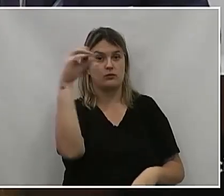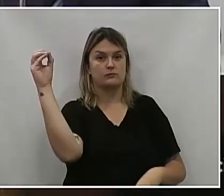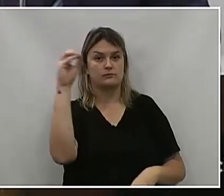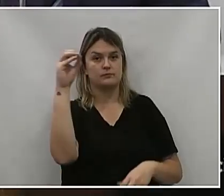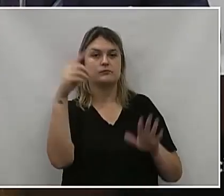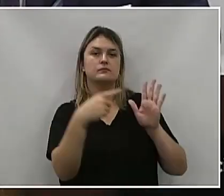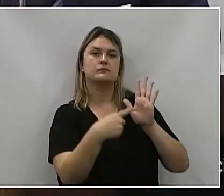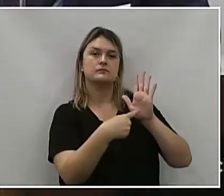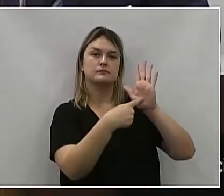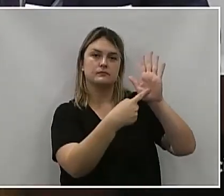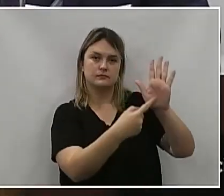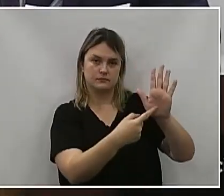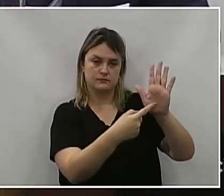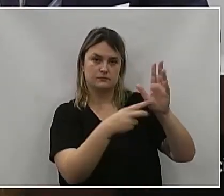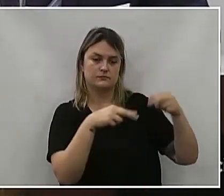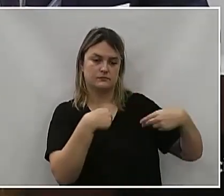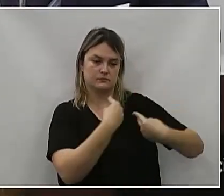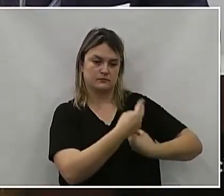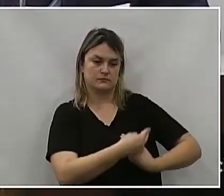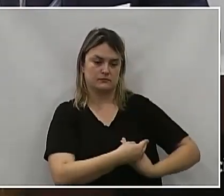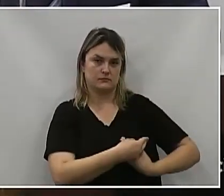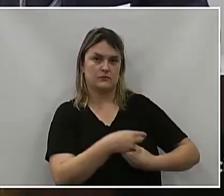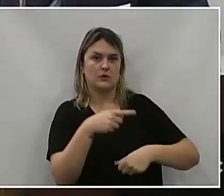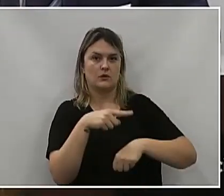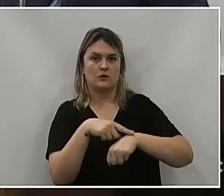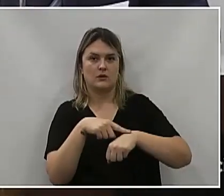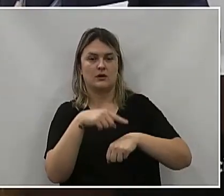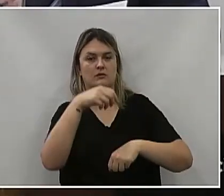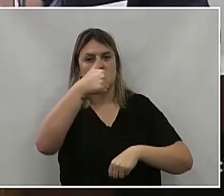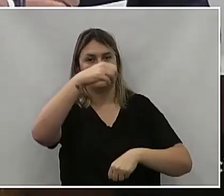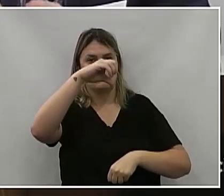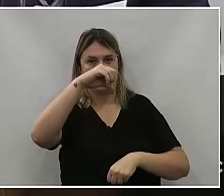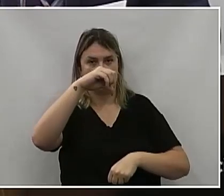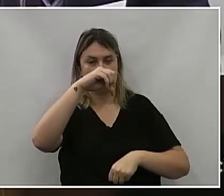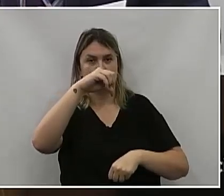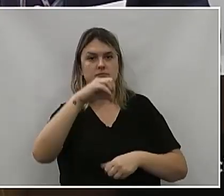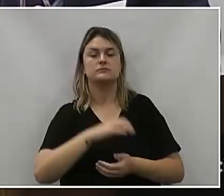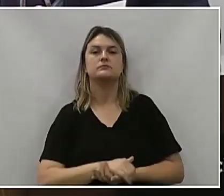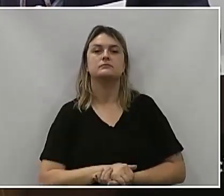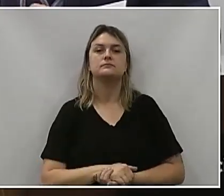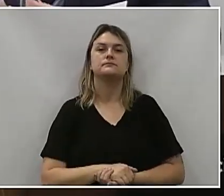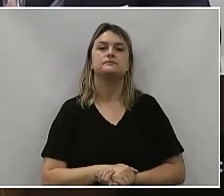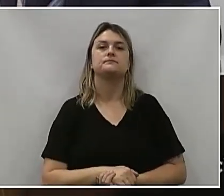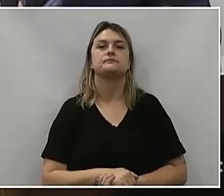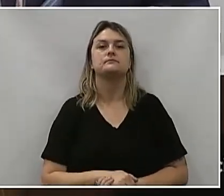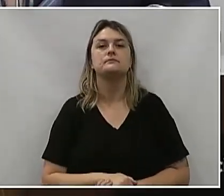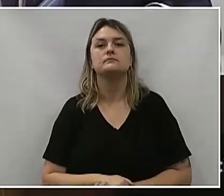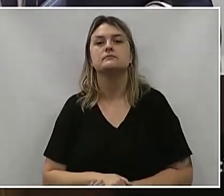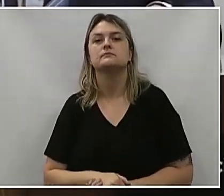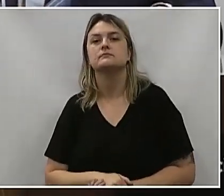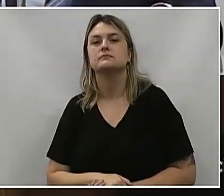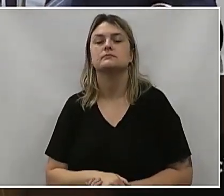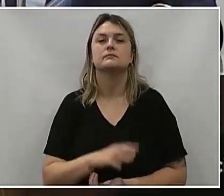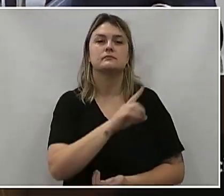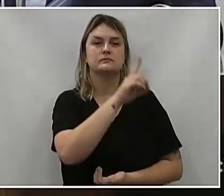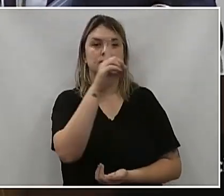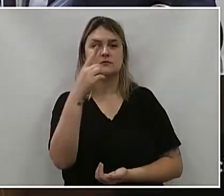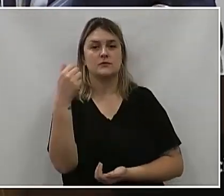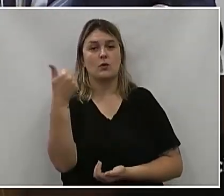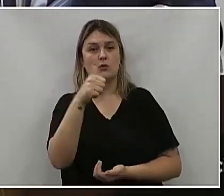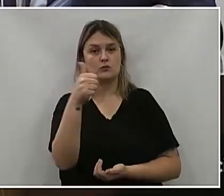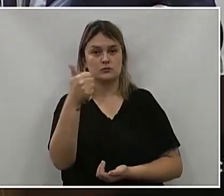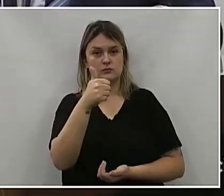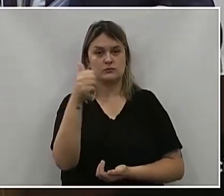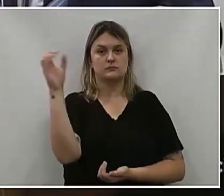da Rede Feminina de Combate ao Câncer, no plenário às 19 horas, da Câmara de Vereadores de União da Vitória. Dia